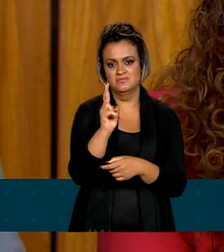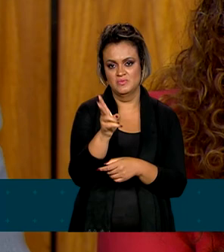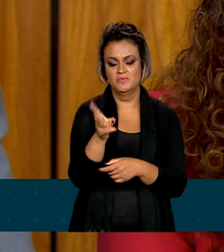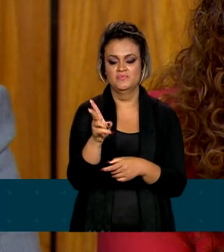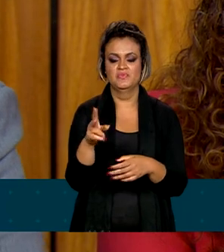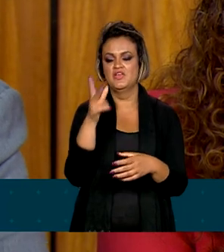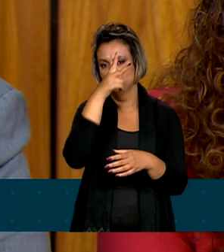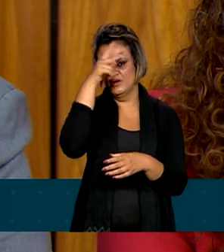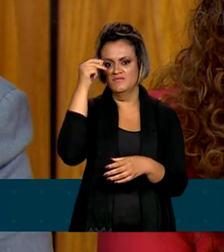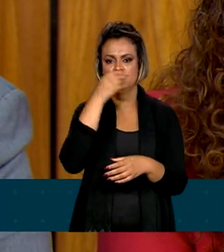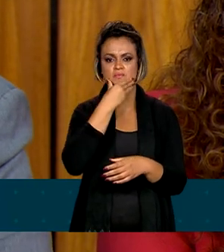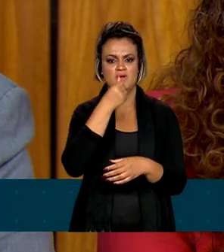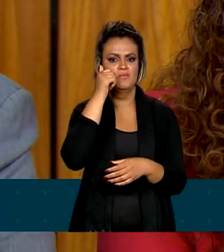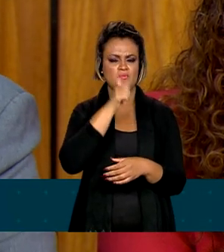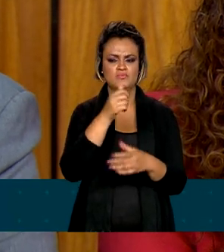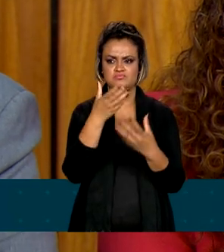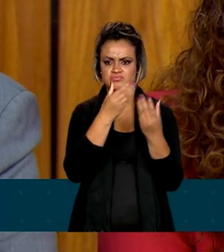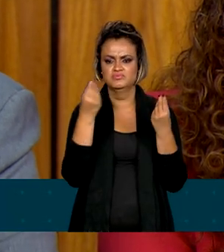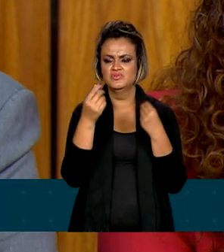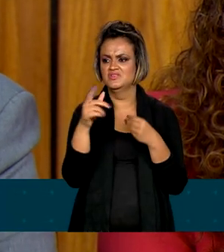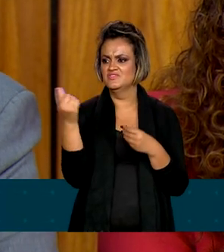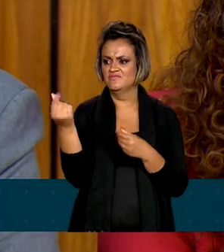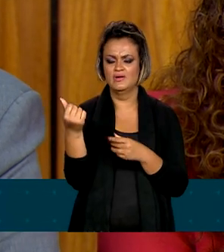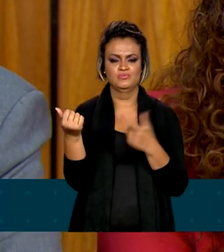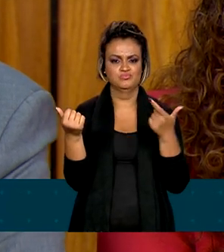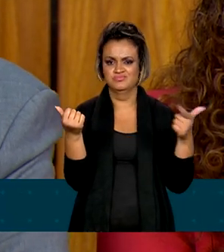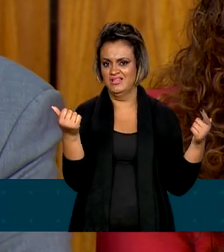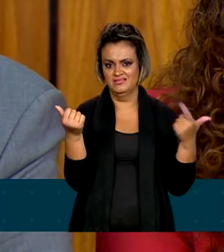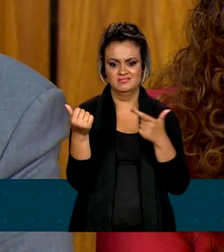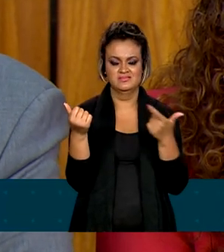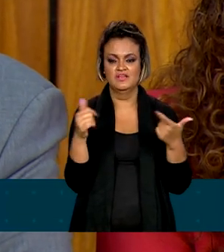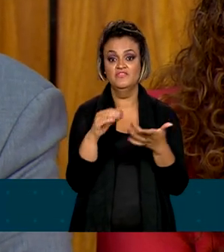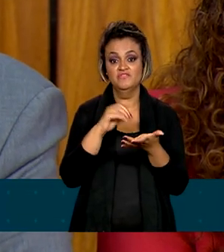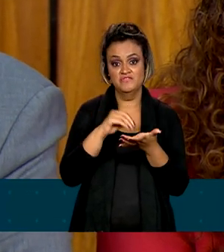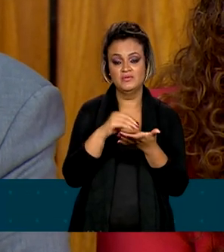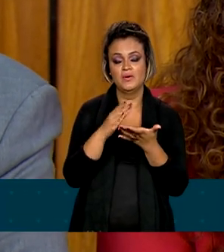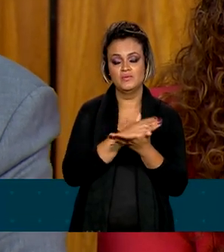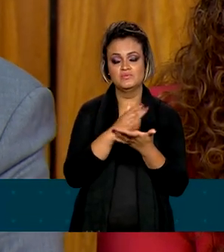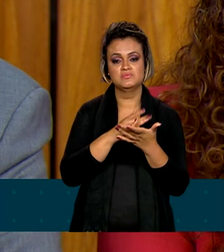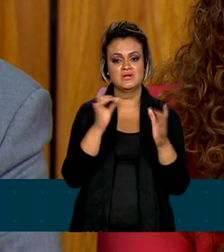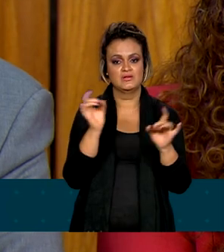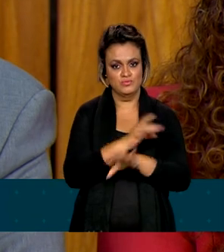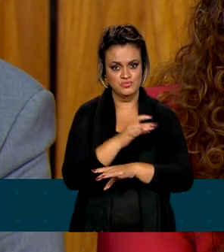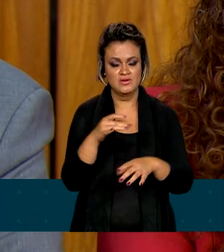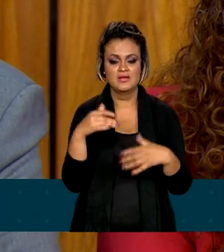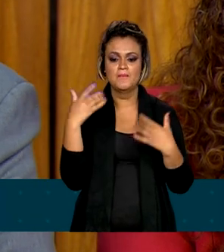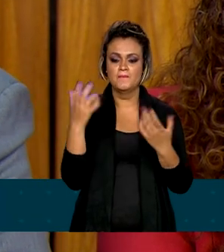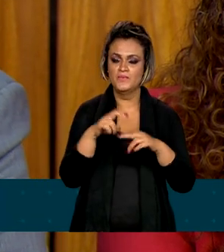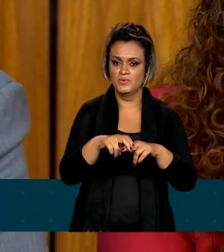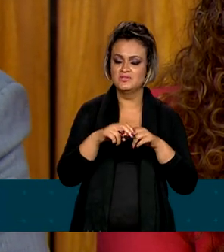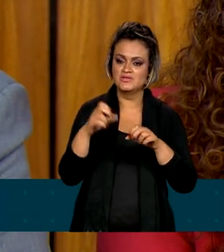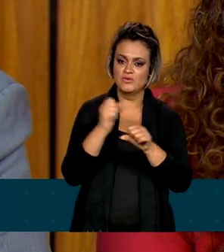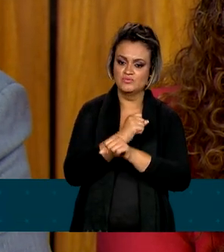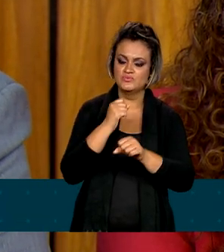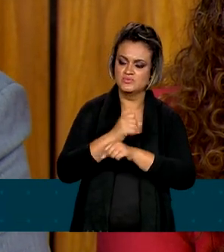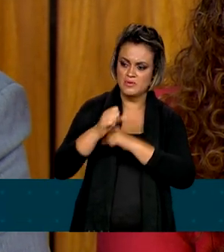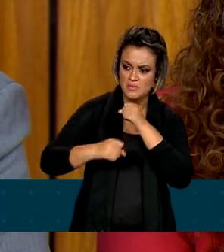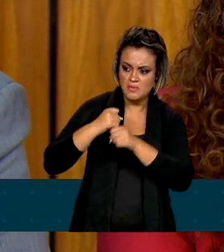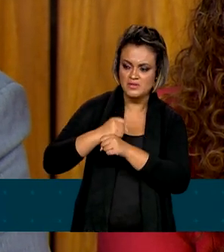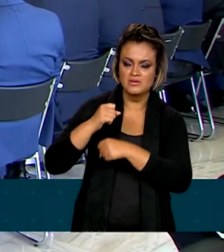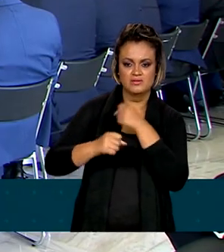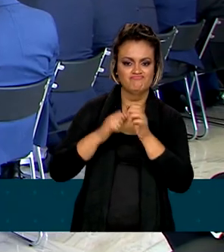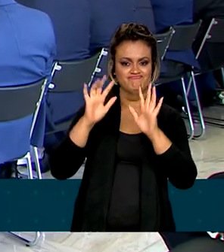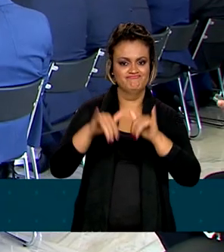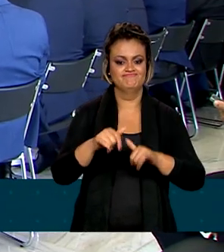muitos prefeitos e prefeitas não possuem esse valor da diferença do que falta para concluir. E, por isso, essa obra, ao longo de muitos anos, não